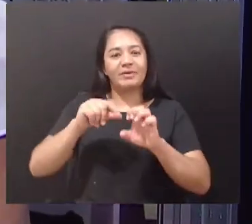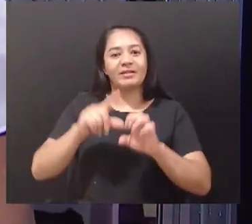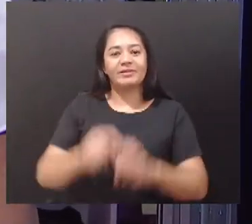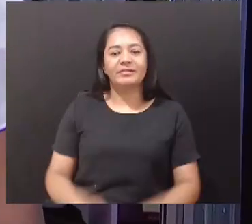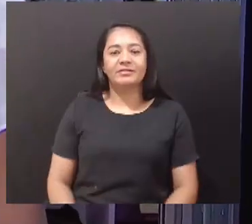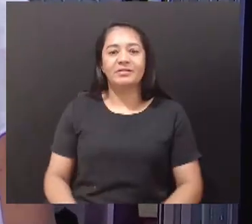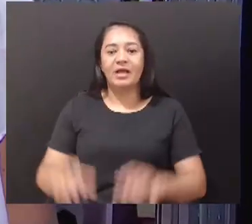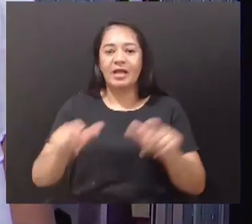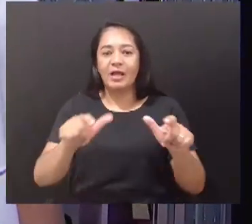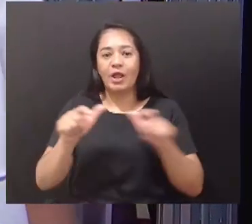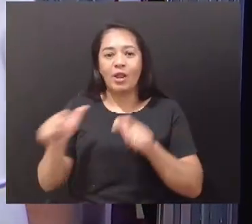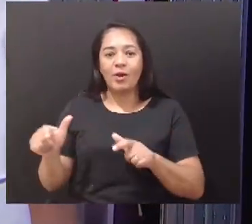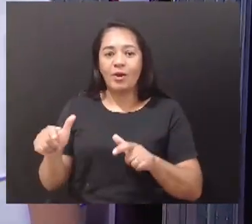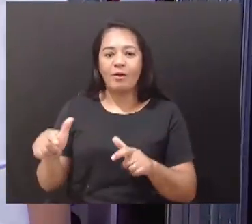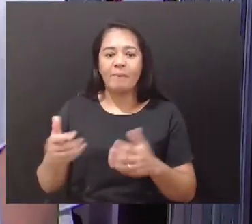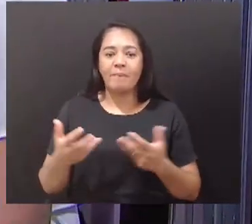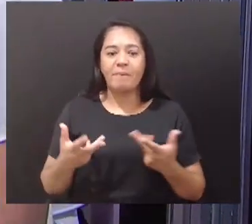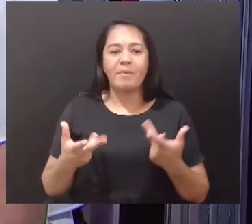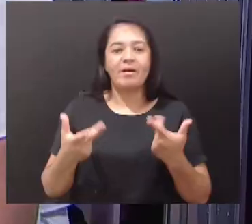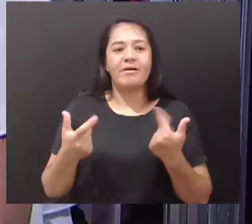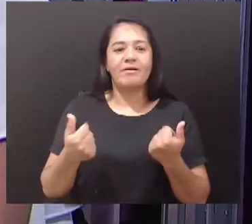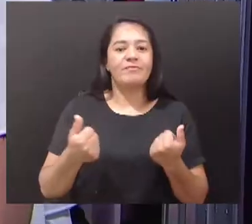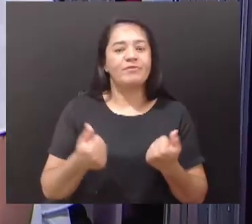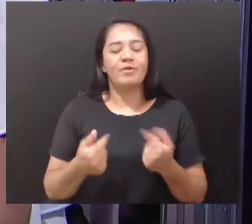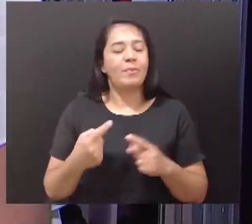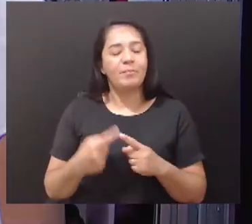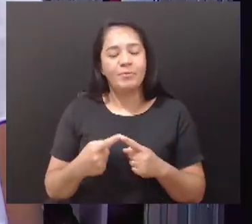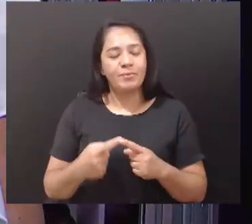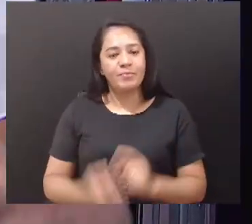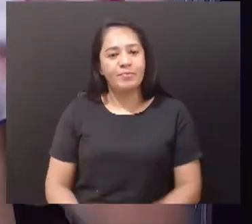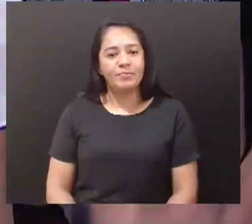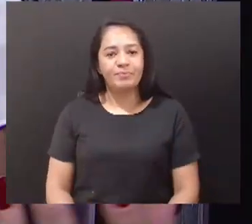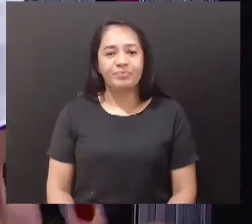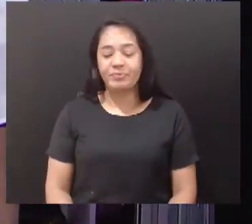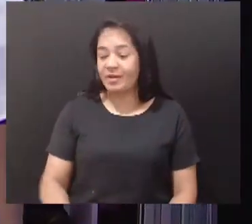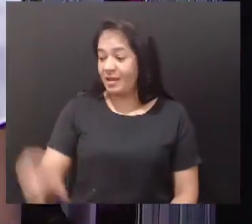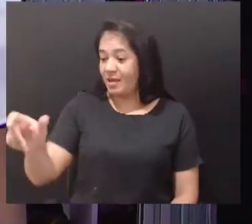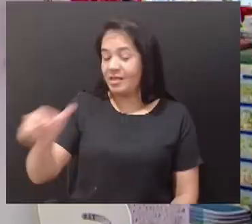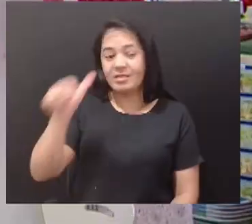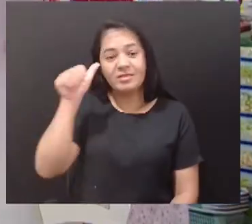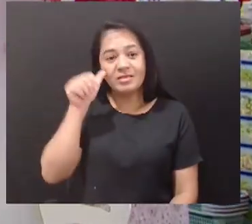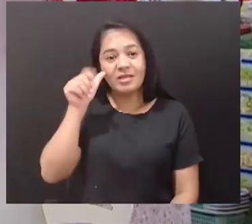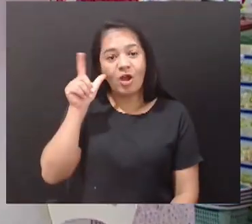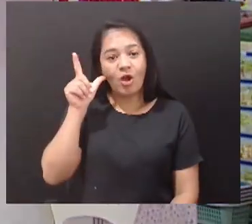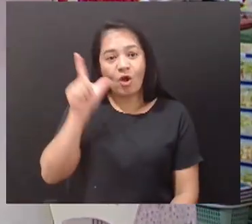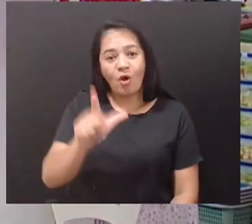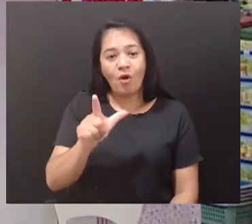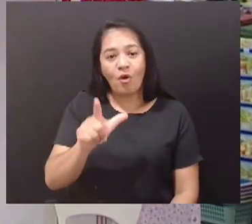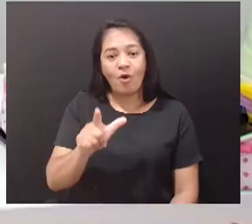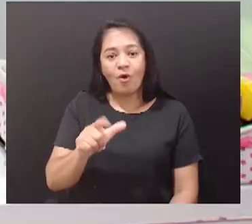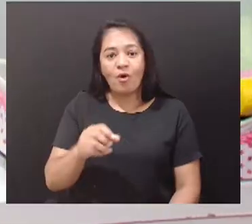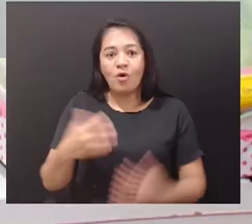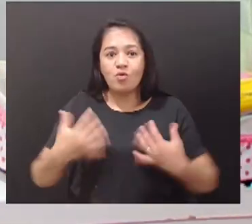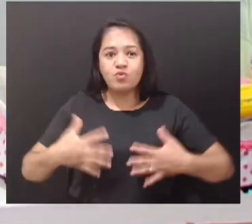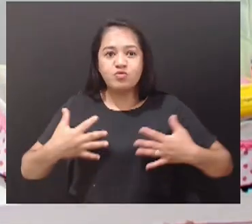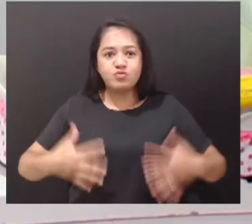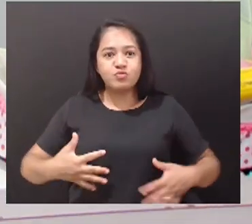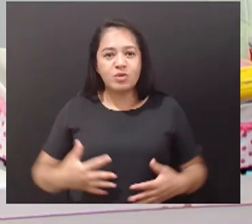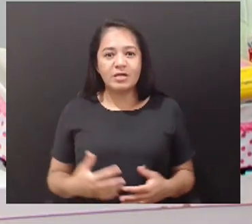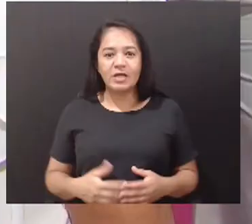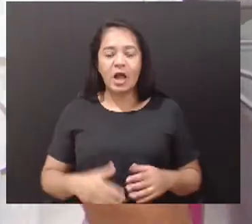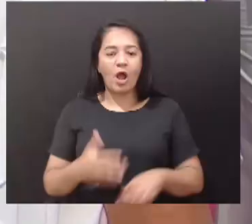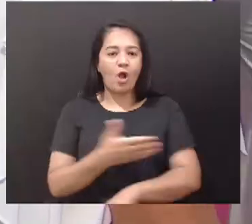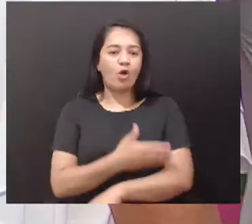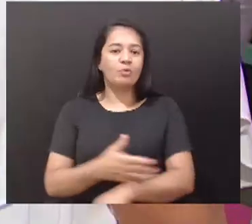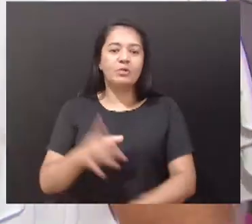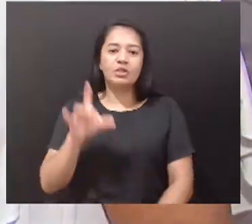é essencial para elas, porque as meninas conseguem fazer um networking muito maior, né? Elas que estão acostumadas somente